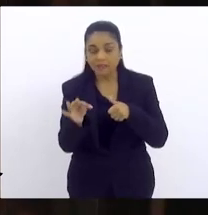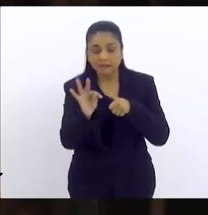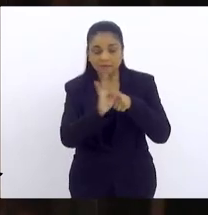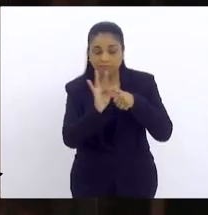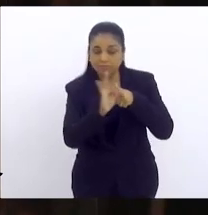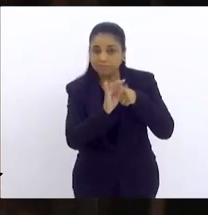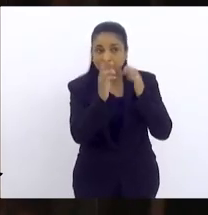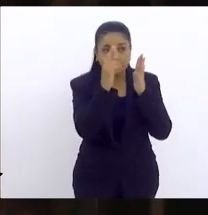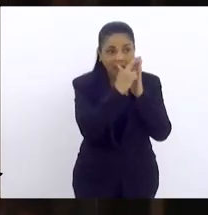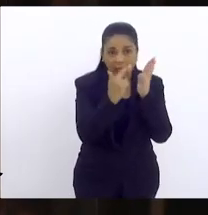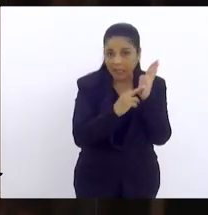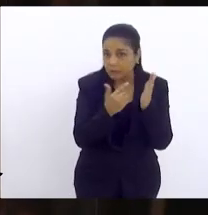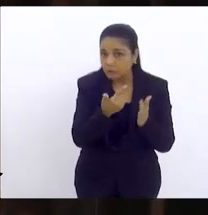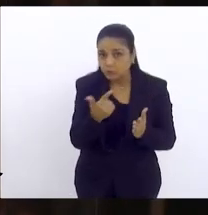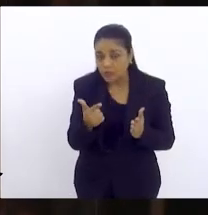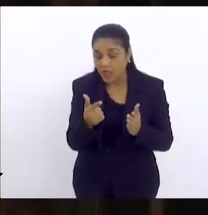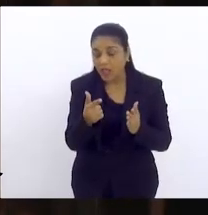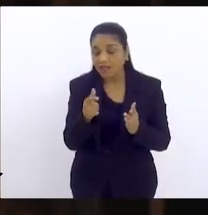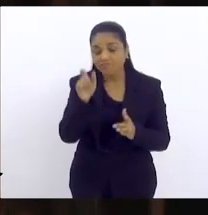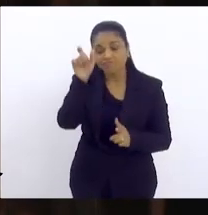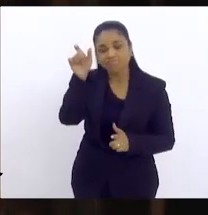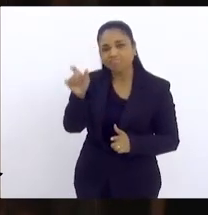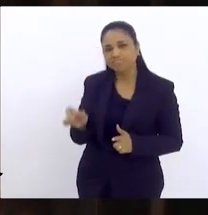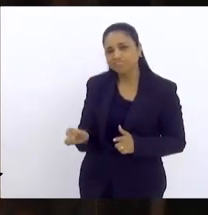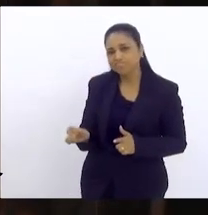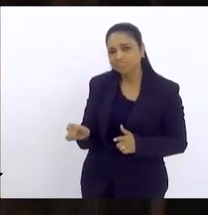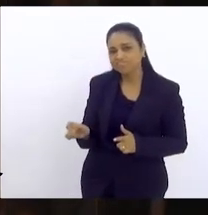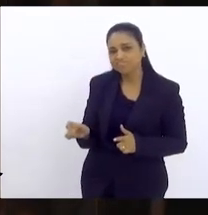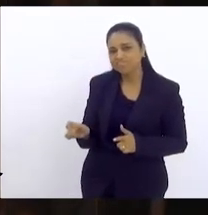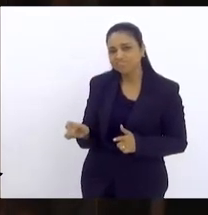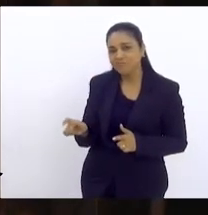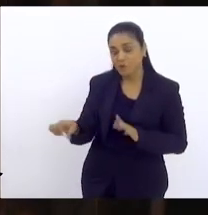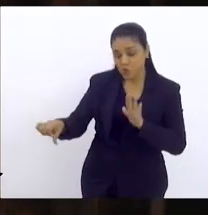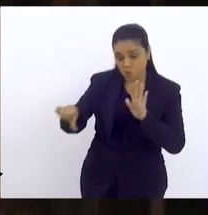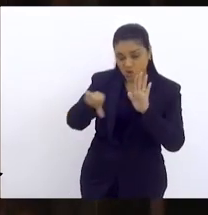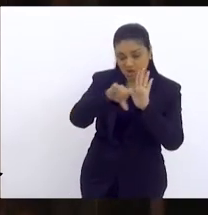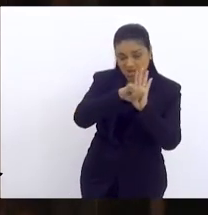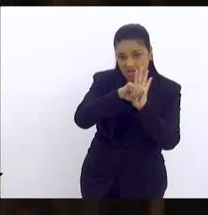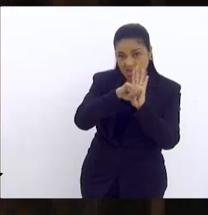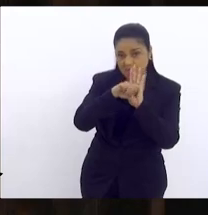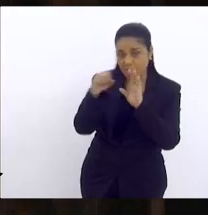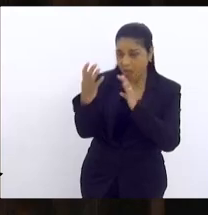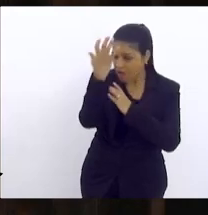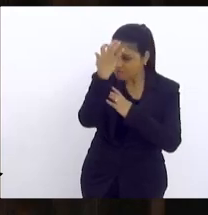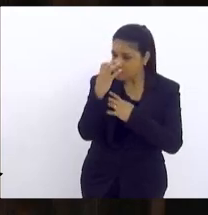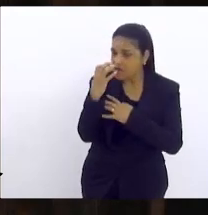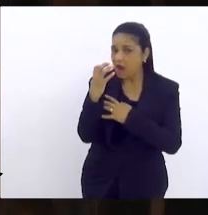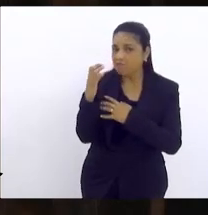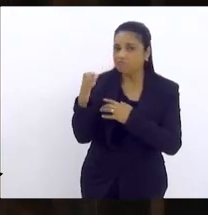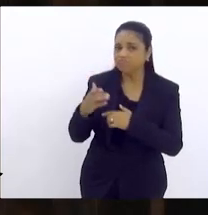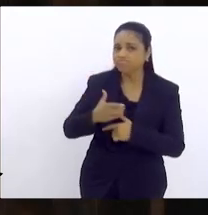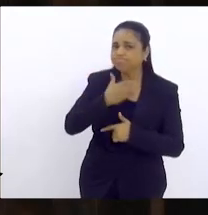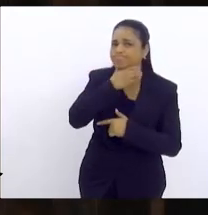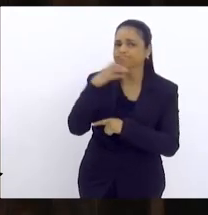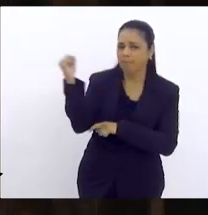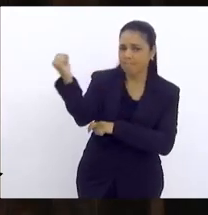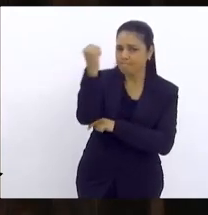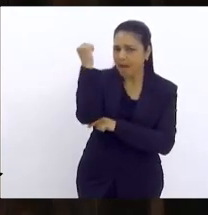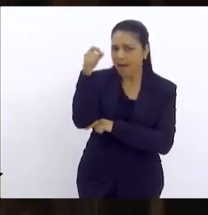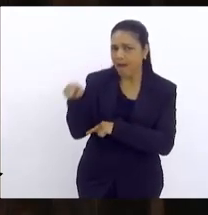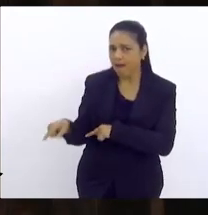o risco daquele indivíduo por mais grave que o crime possa parecer possa ser